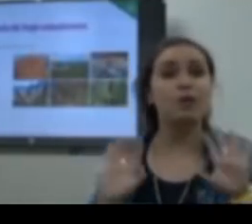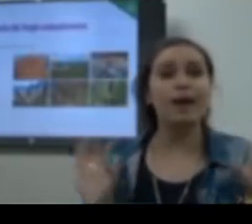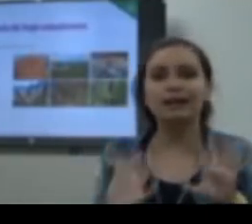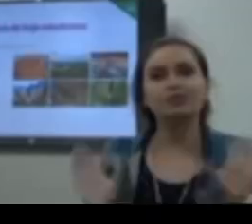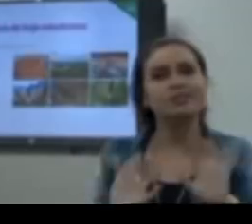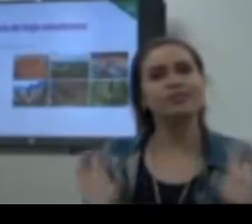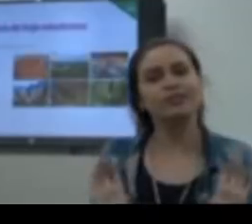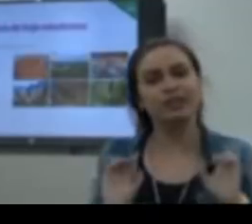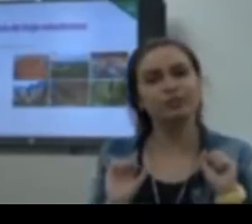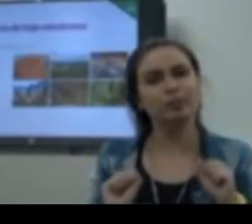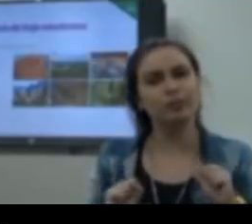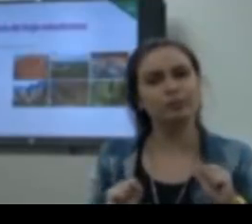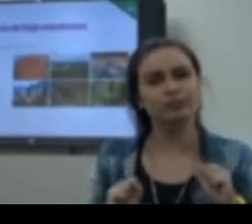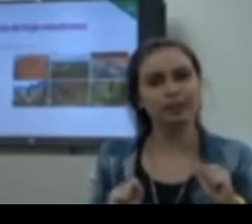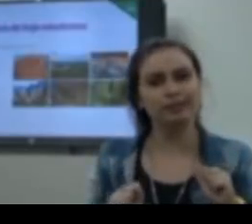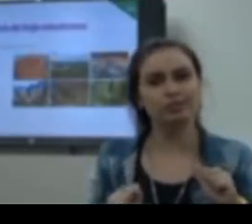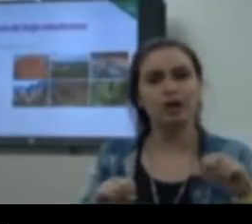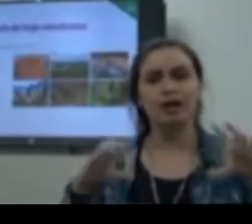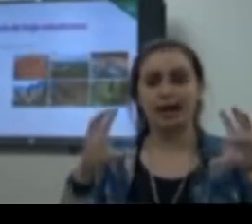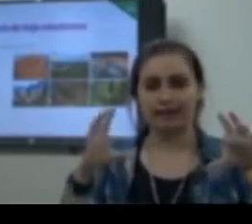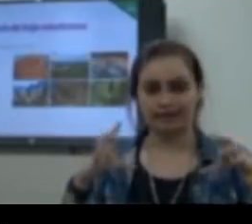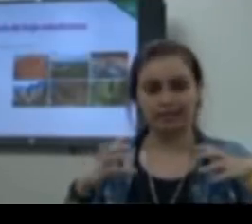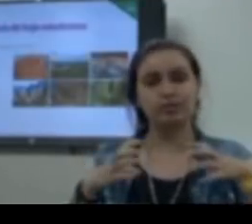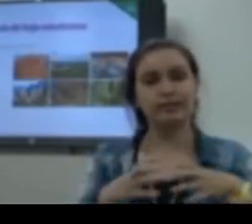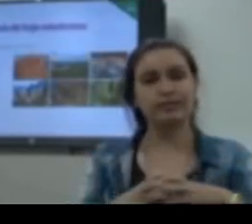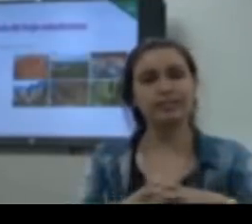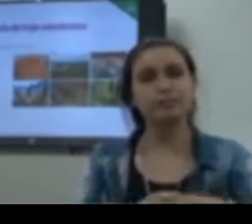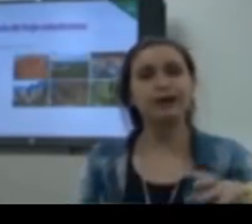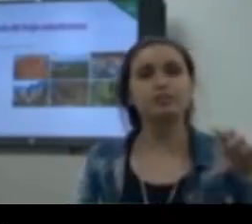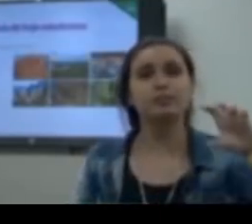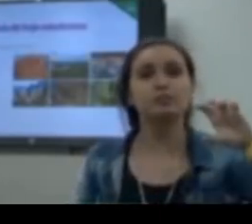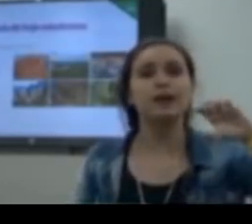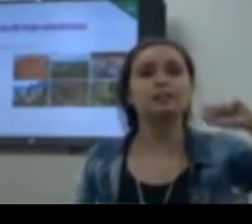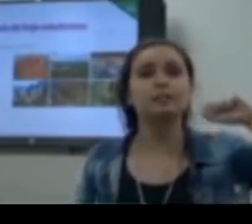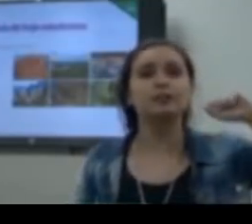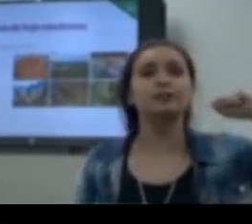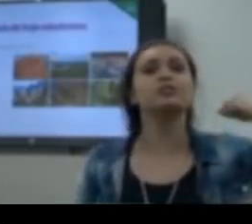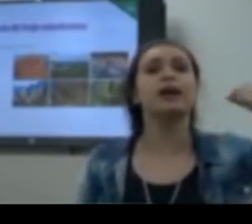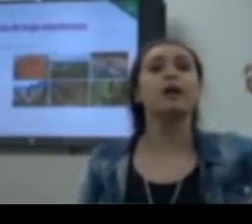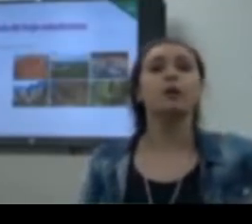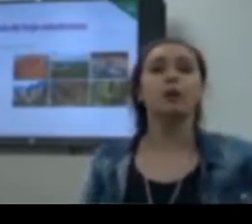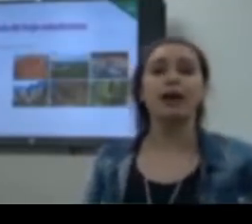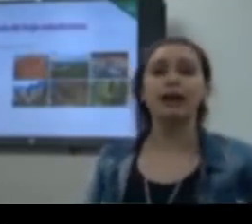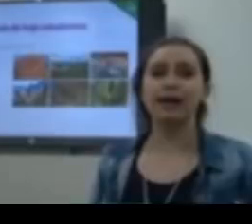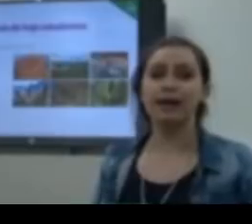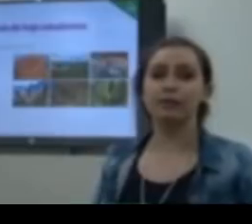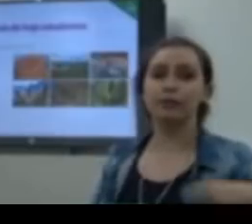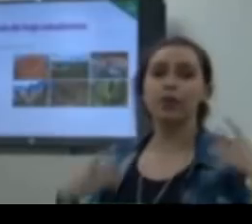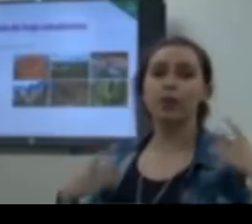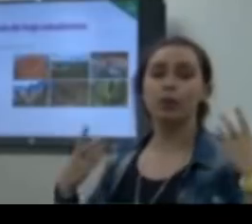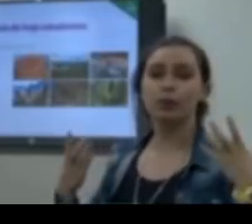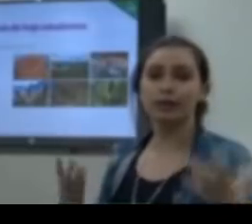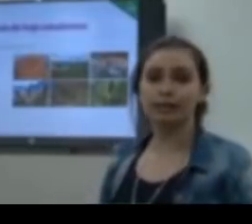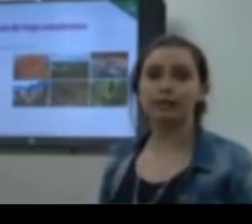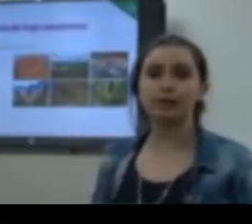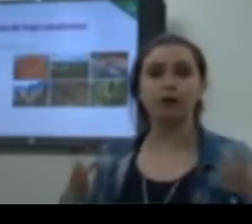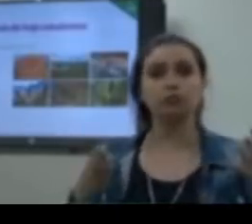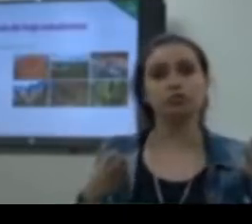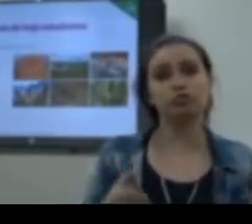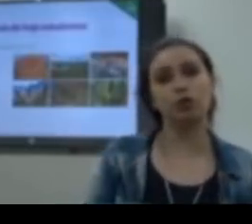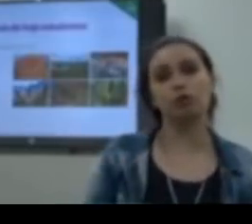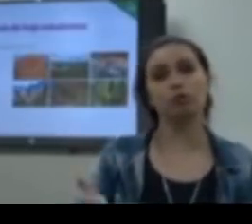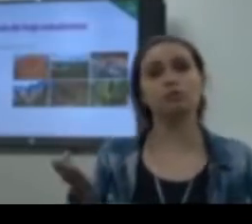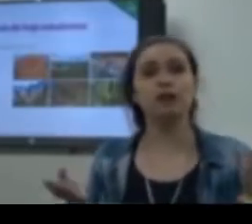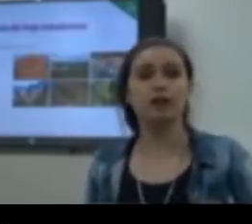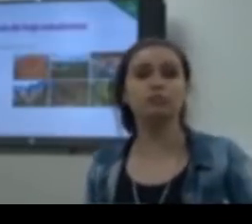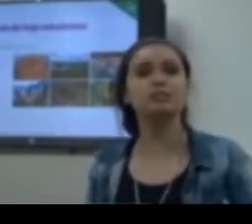região, não é isso que define um domínio morfoclimático. Isso até faz parte, mas o mais importante é o relevo, o clima,